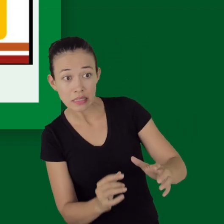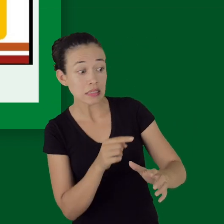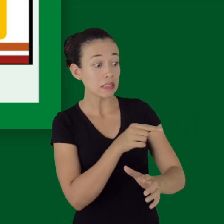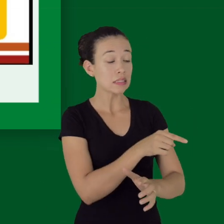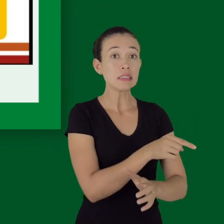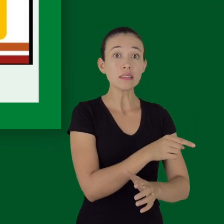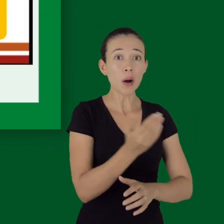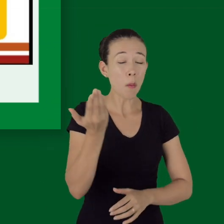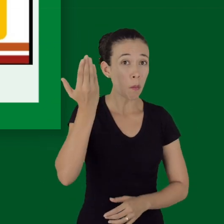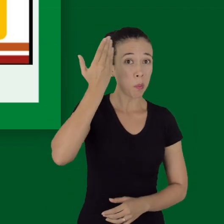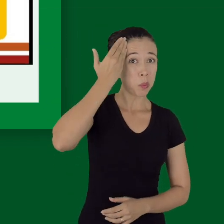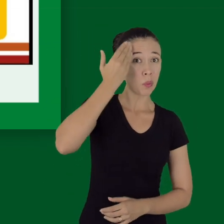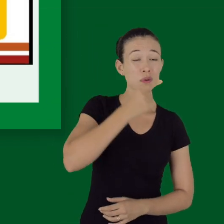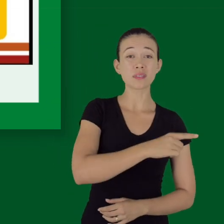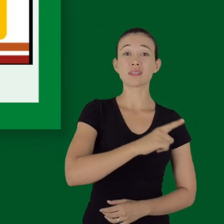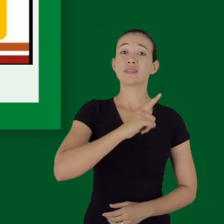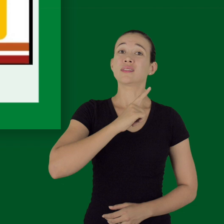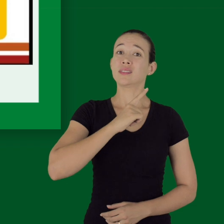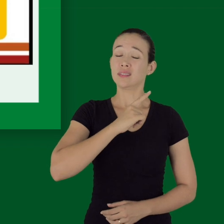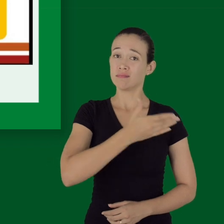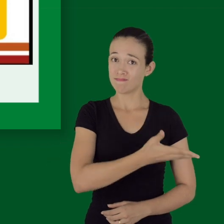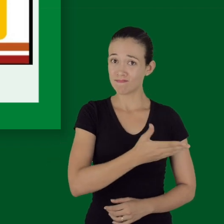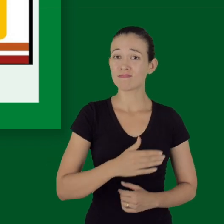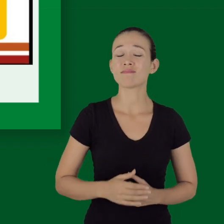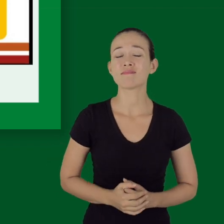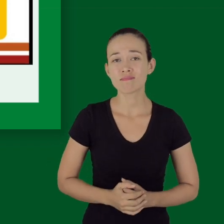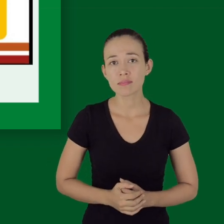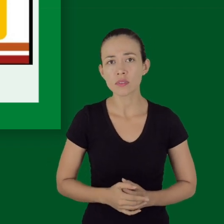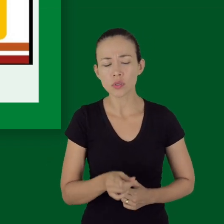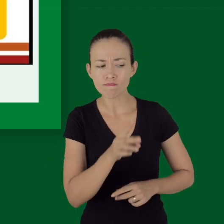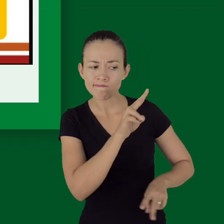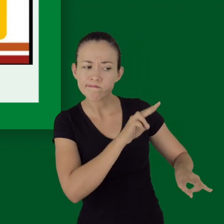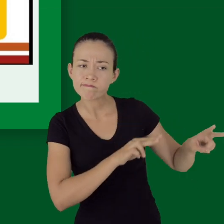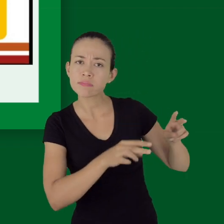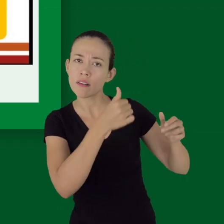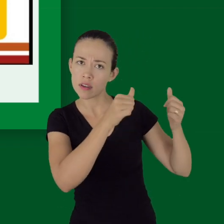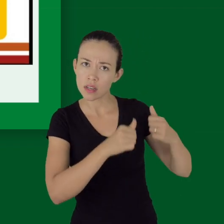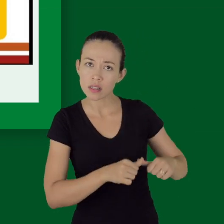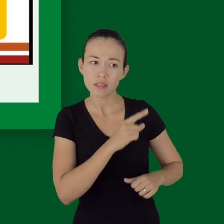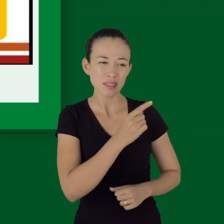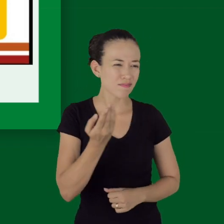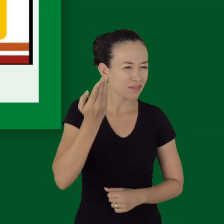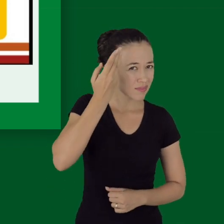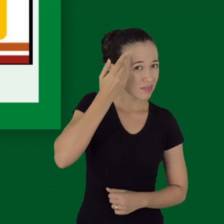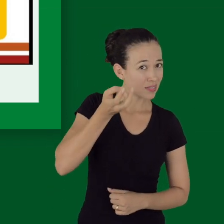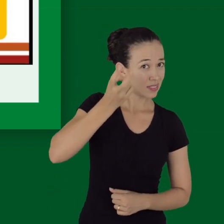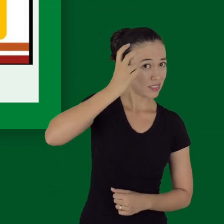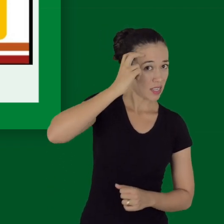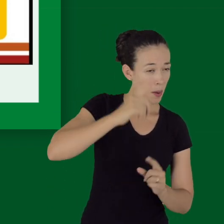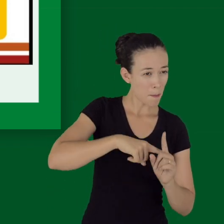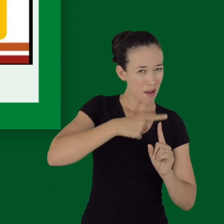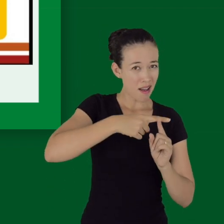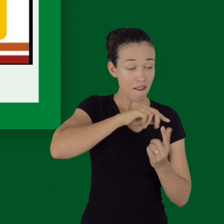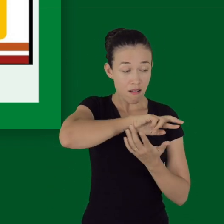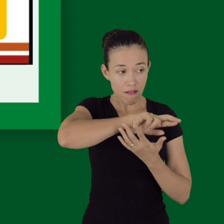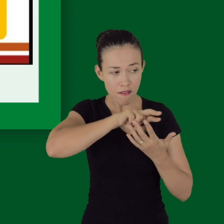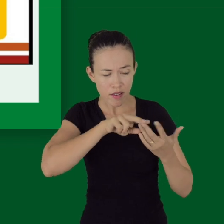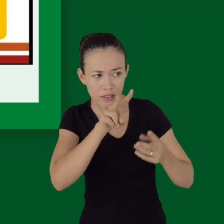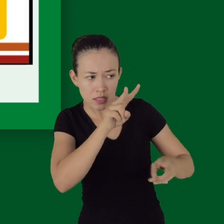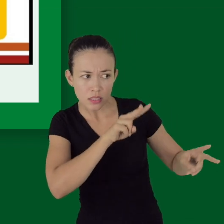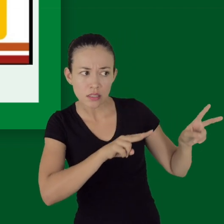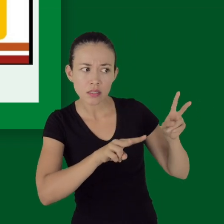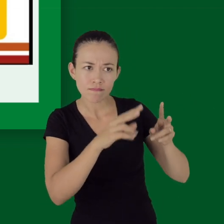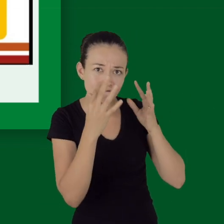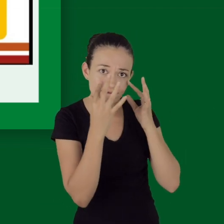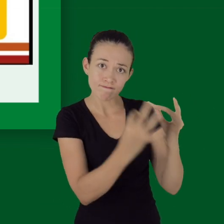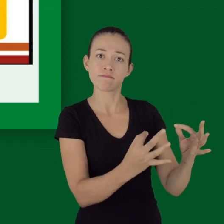membro, TCA associado, tudo isso chama atenção. E um outro detalhe importante nesse processo avaliativo são as situações que desviam a